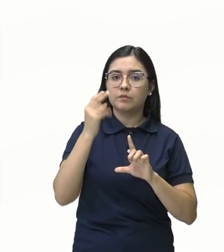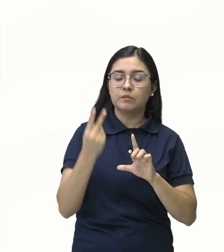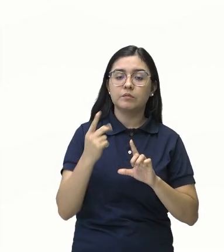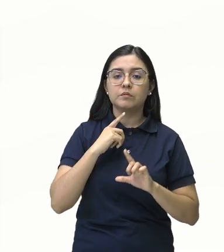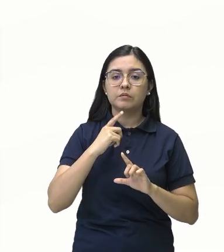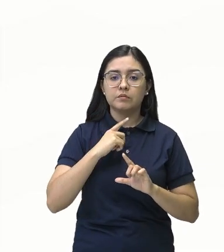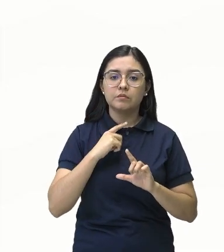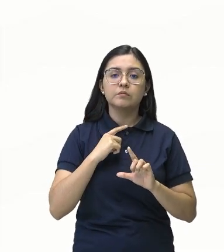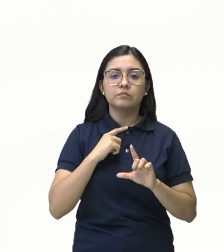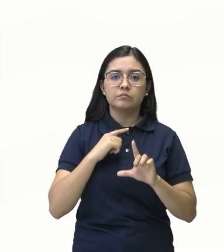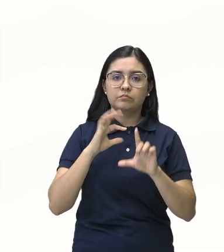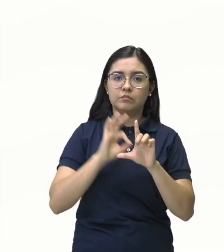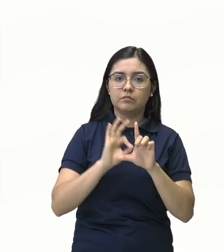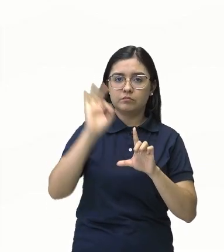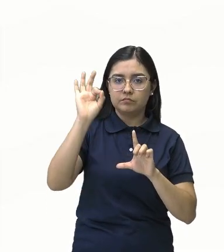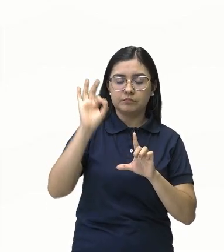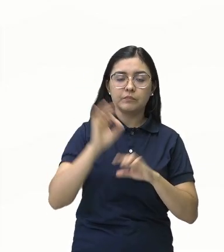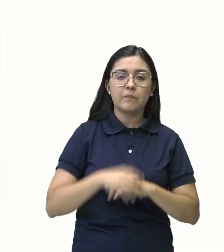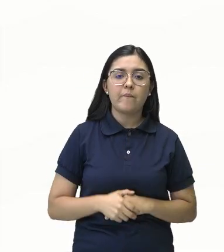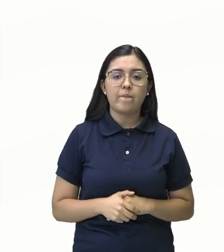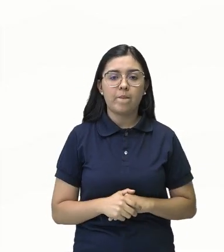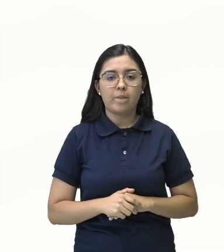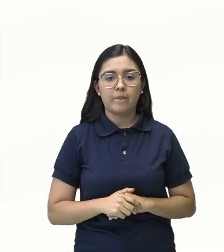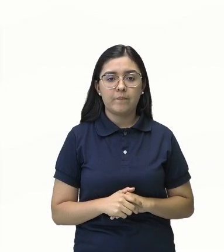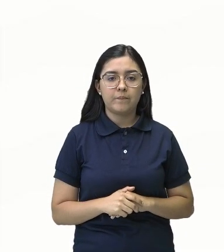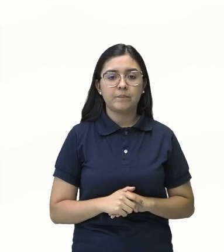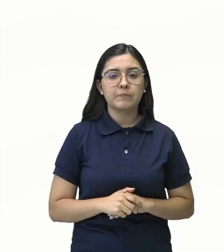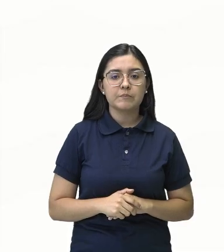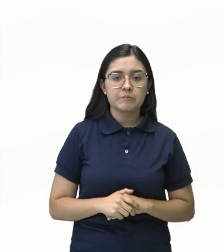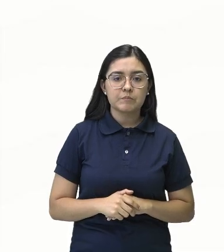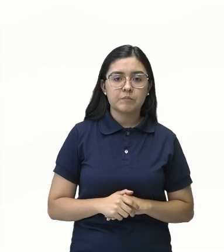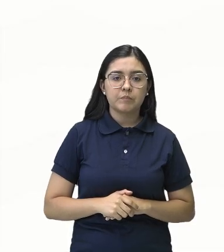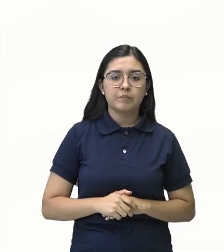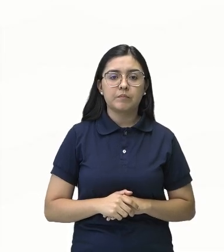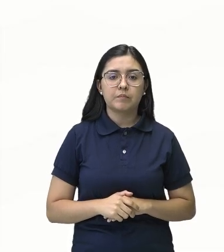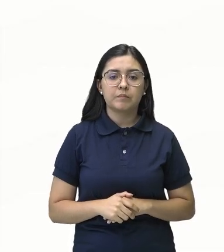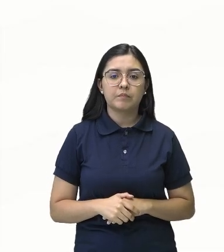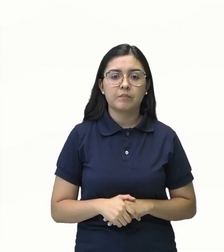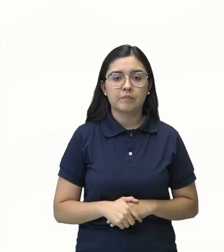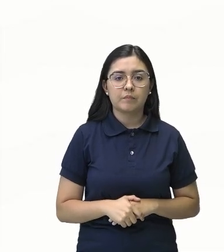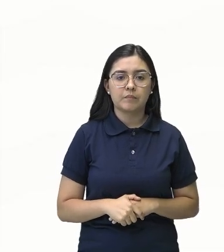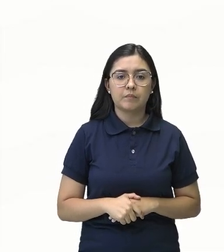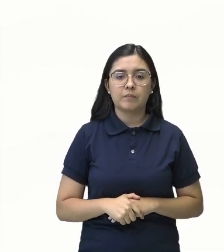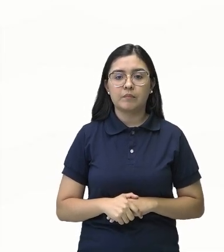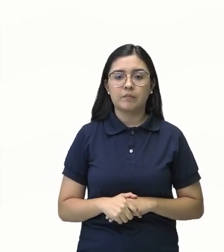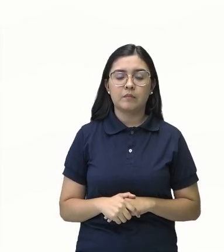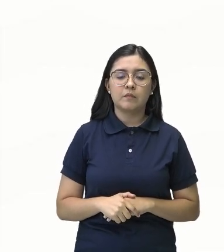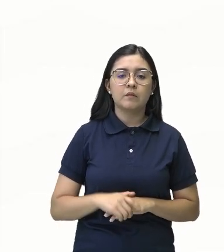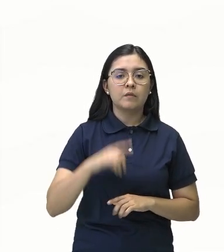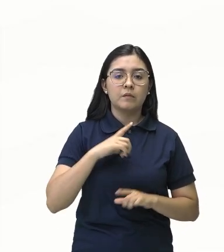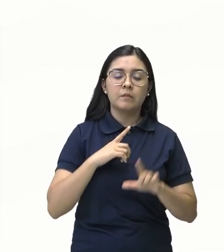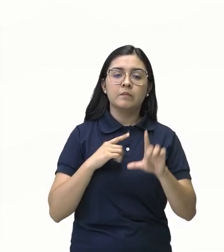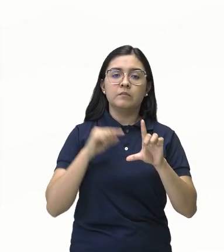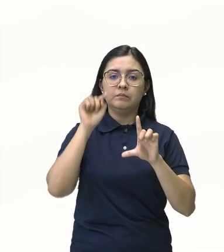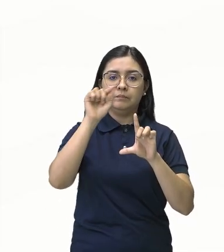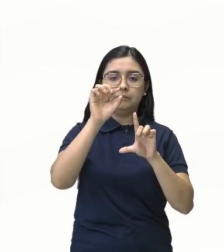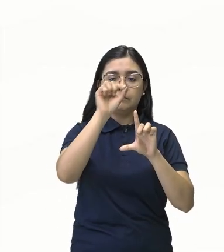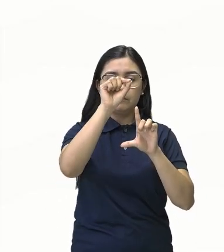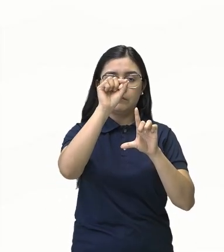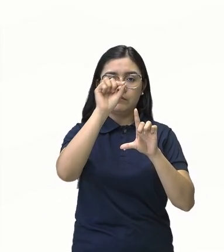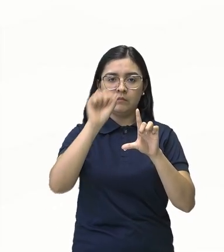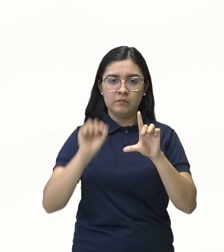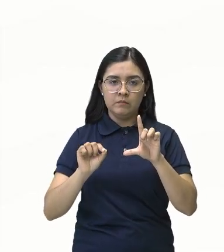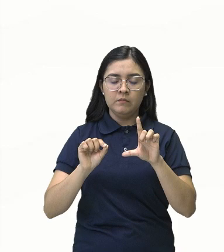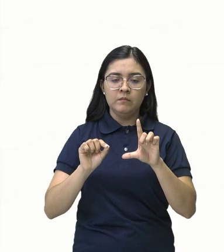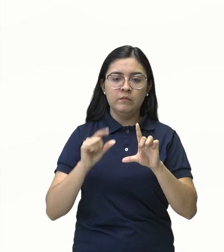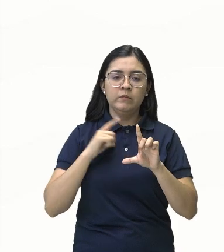uma evolução. Da categoria 2 para a categoria 3, ó, você observa que o gráfico desce.